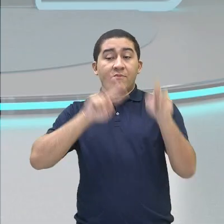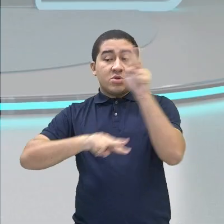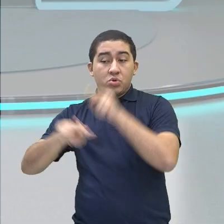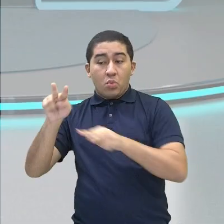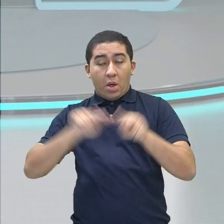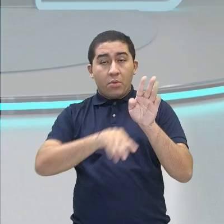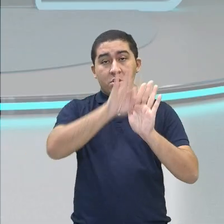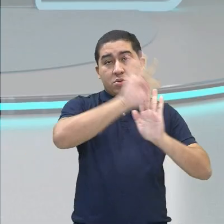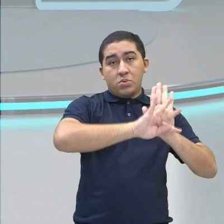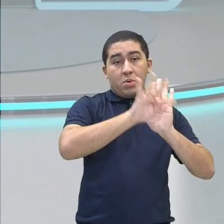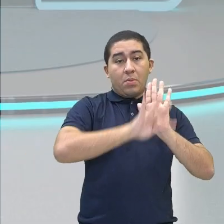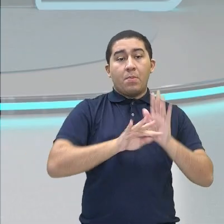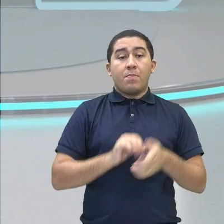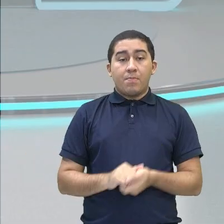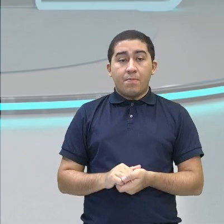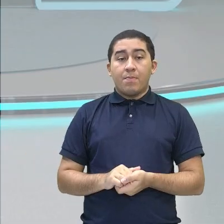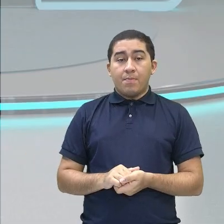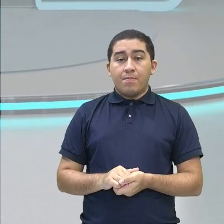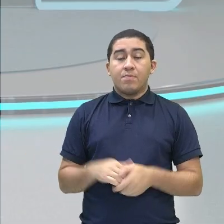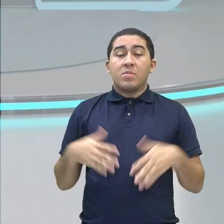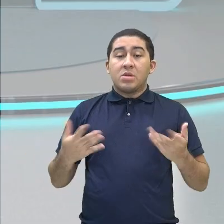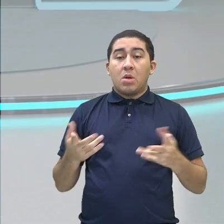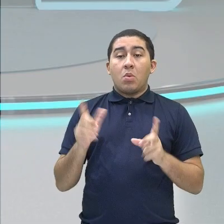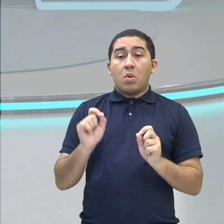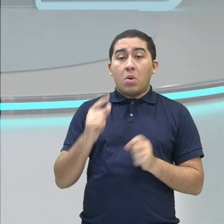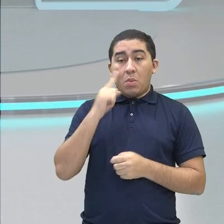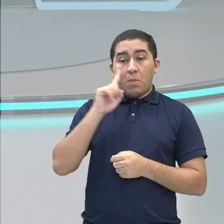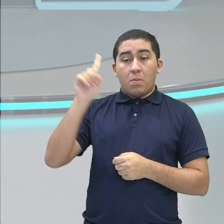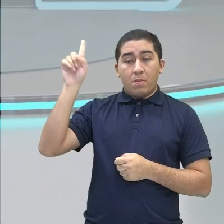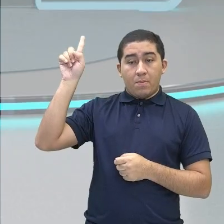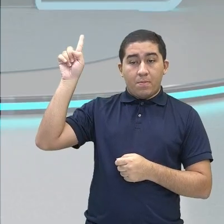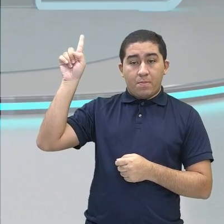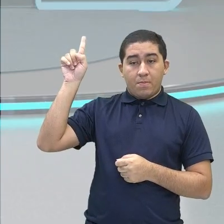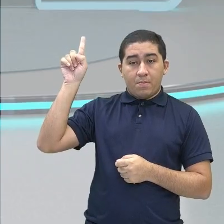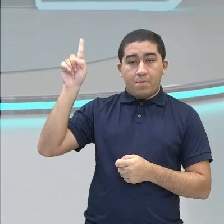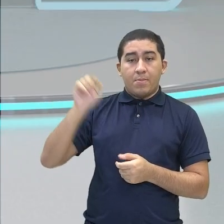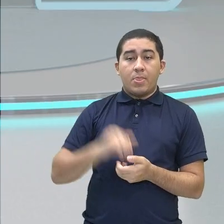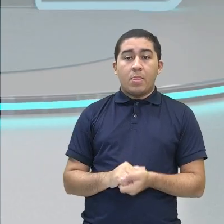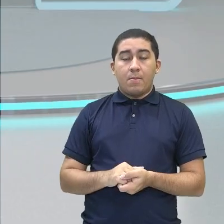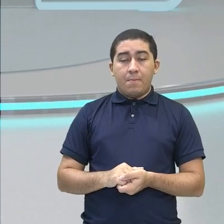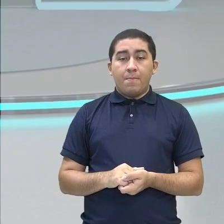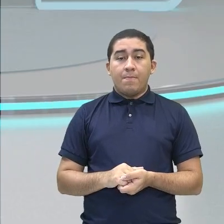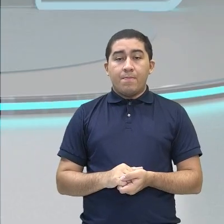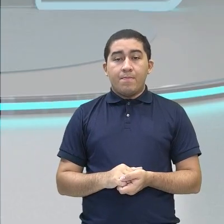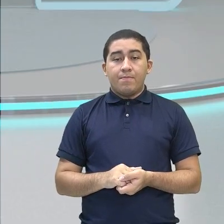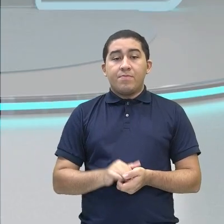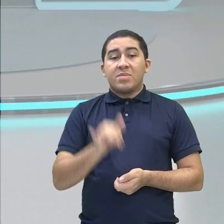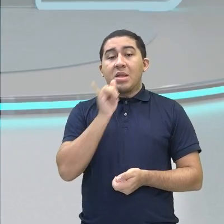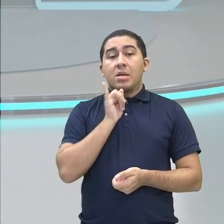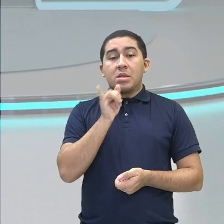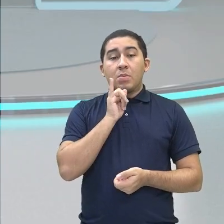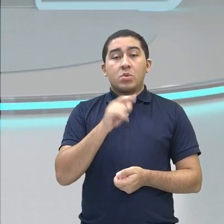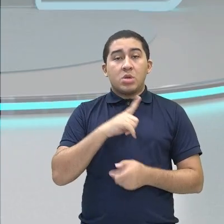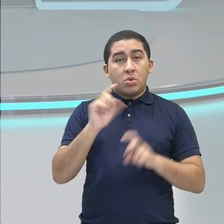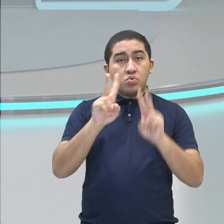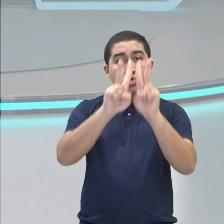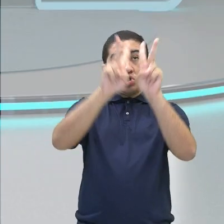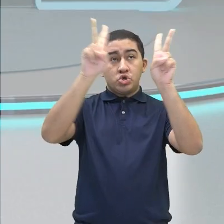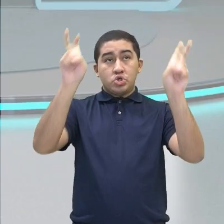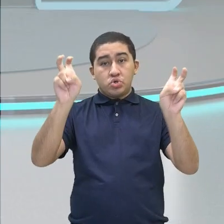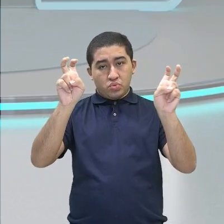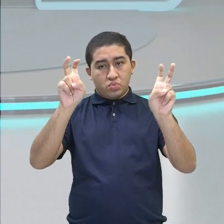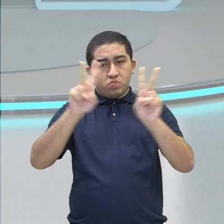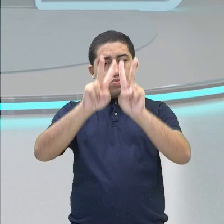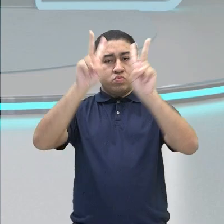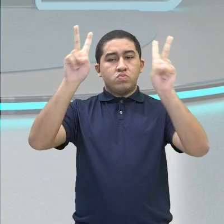não verbal. Então, no infográfico, você vai ter, por exemplo, o título, né? O